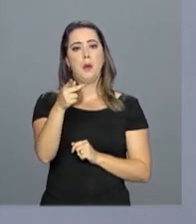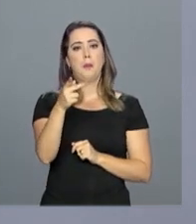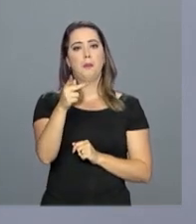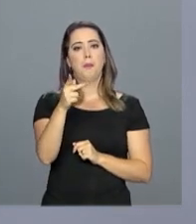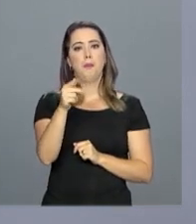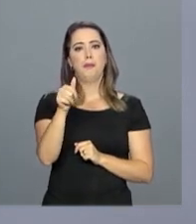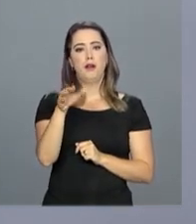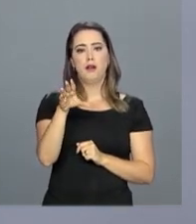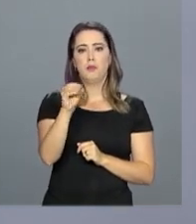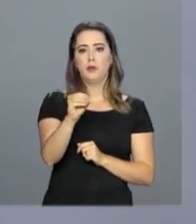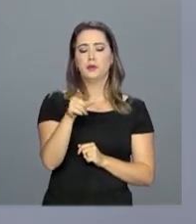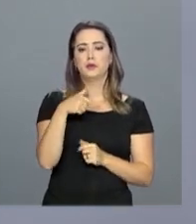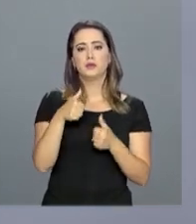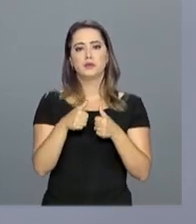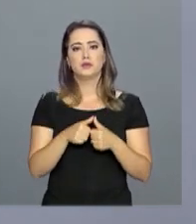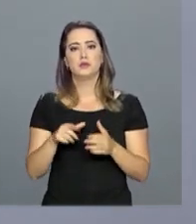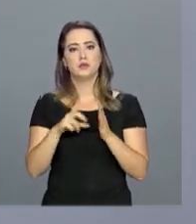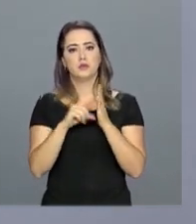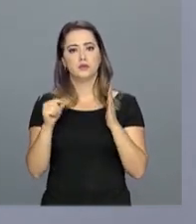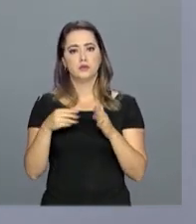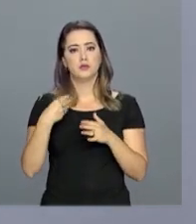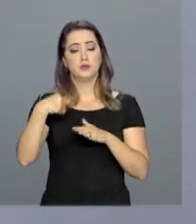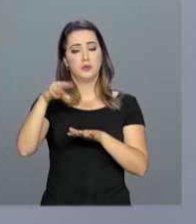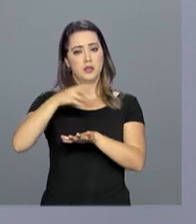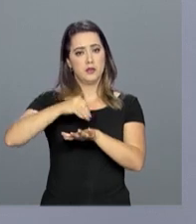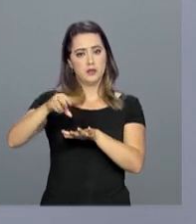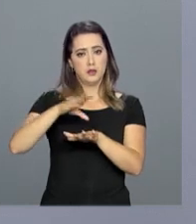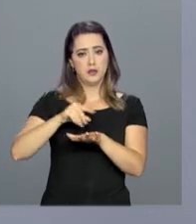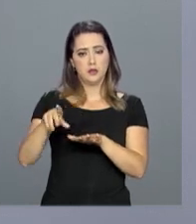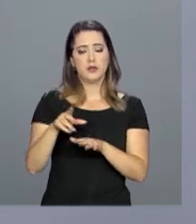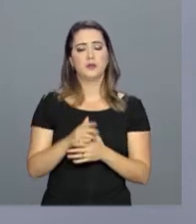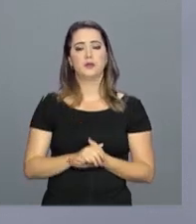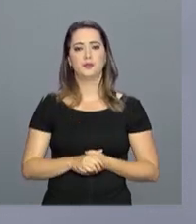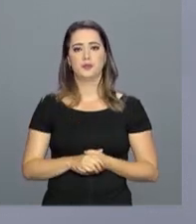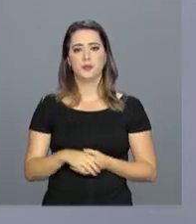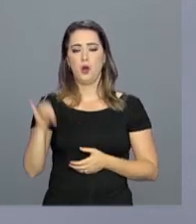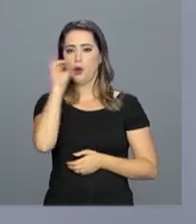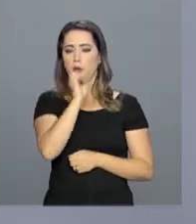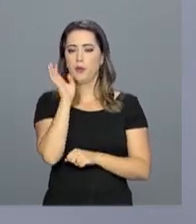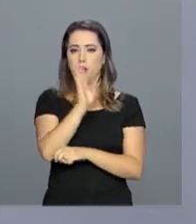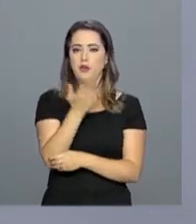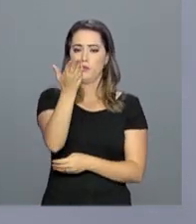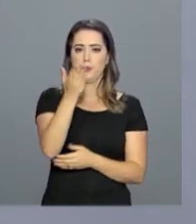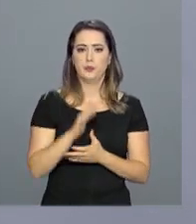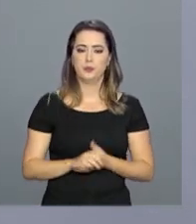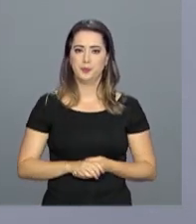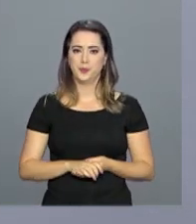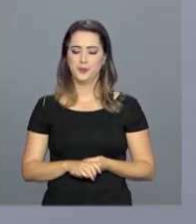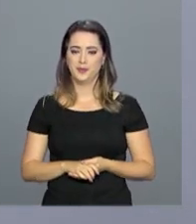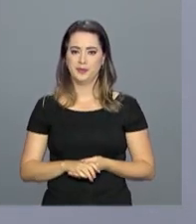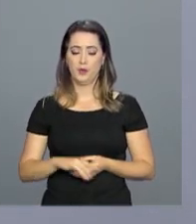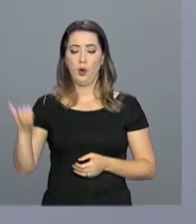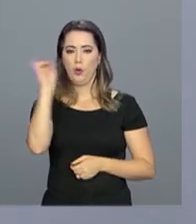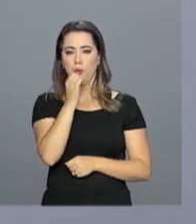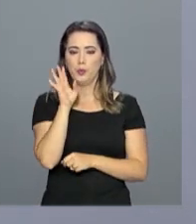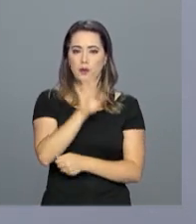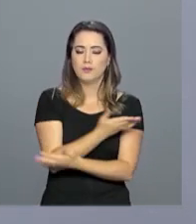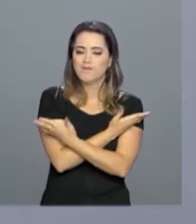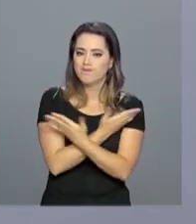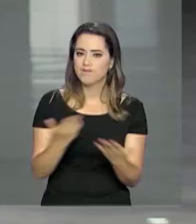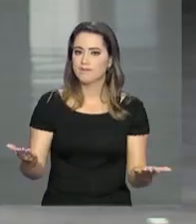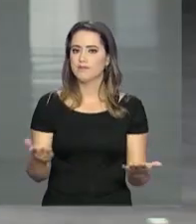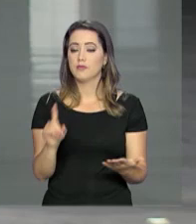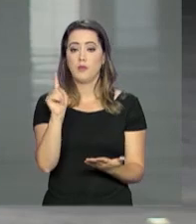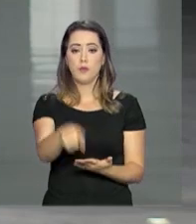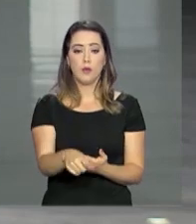palácio do planalto e tem mais informações sobre esse assunto pra gente olá pablo boa tarde pra você gostar de roberto boa tarde a